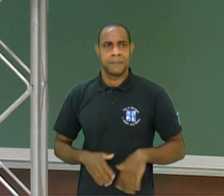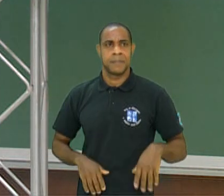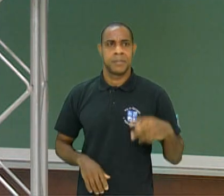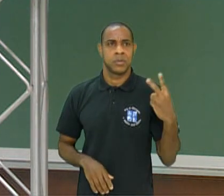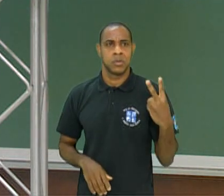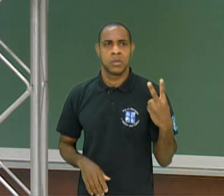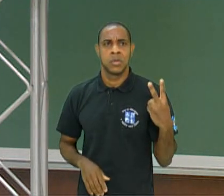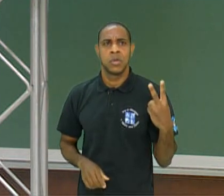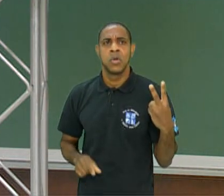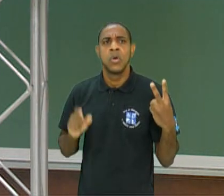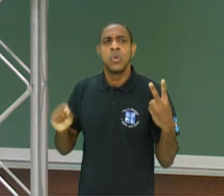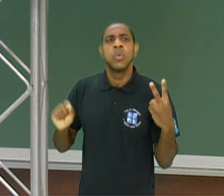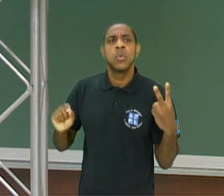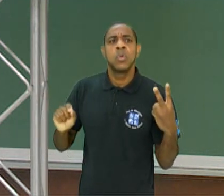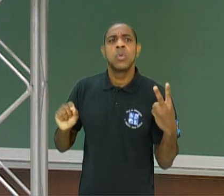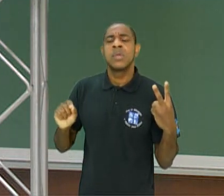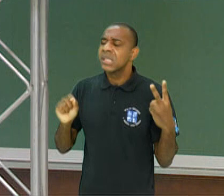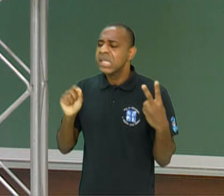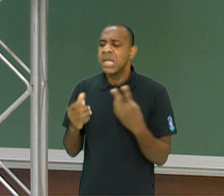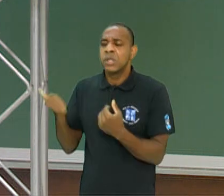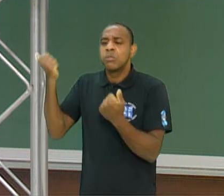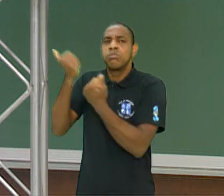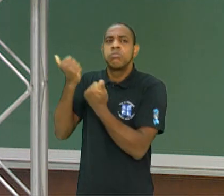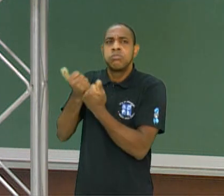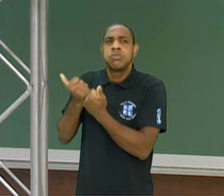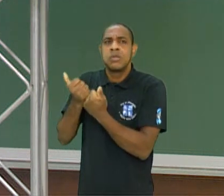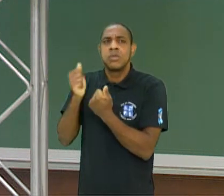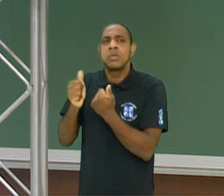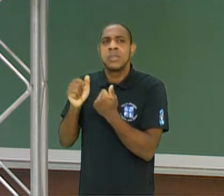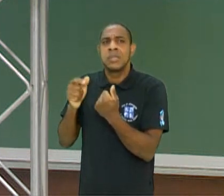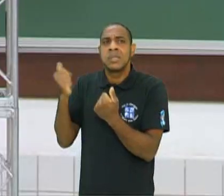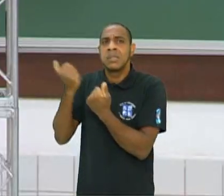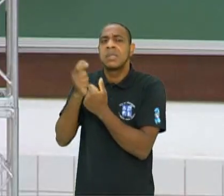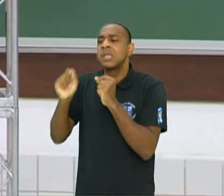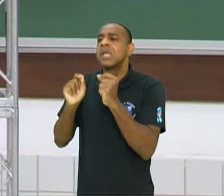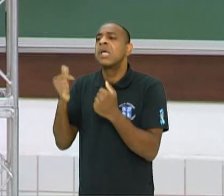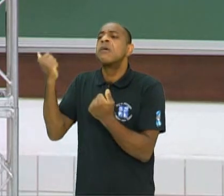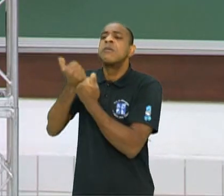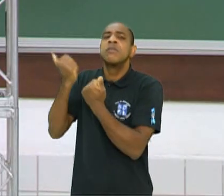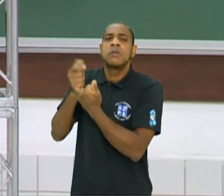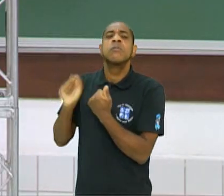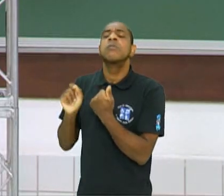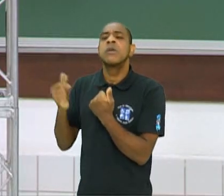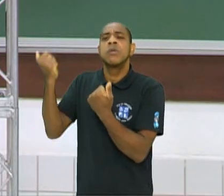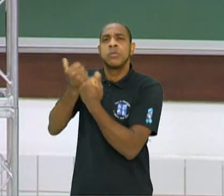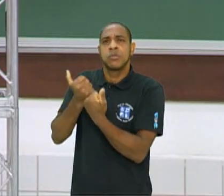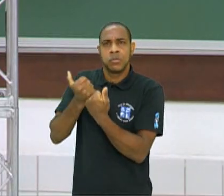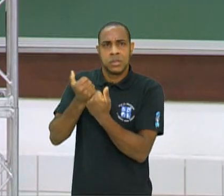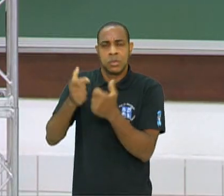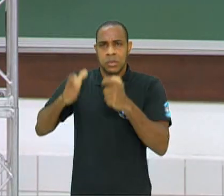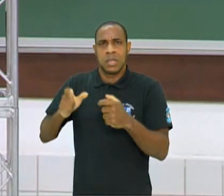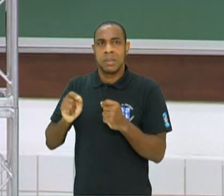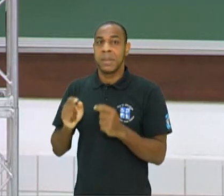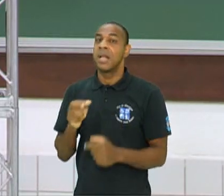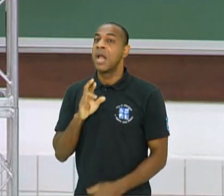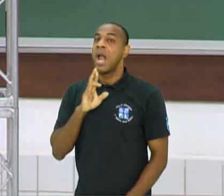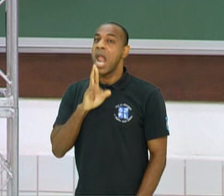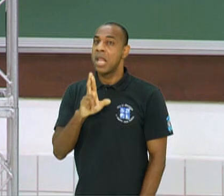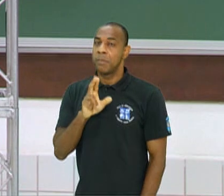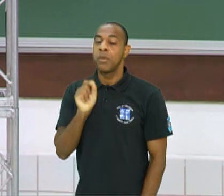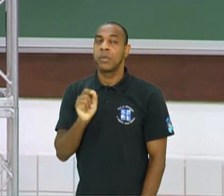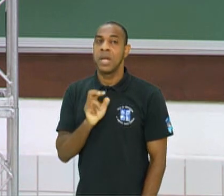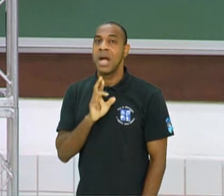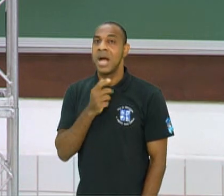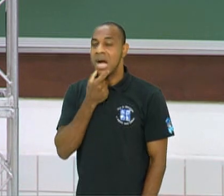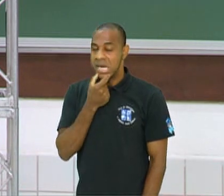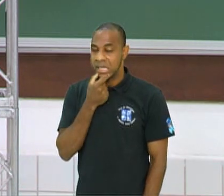Arrow? Quem vai entrar no lugar dele? Sabemos quem é, mas eu quero que vocês deem a resposta em inglês. Então eu vou dar um tempinho